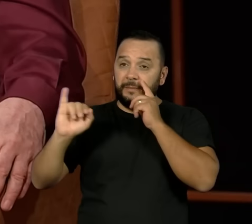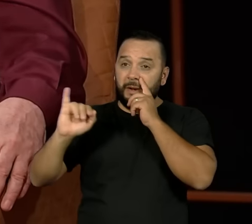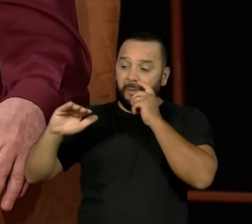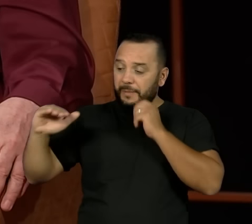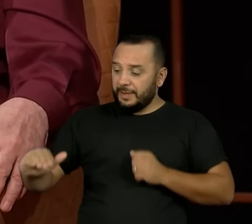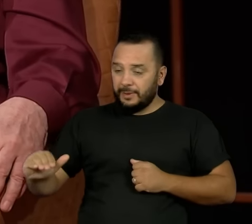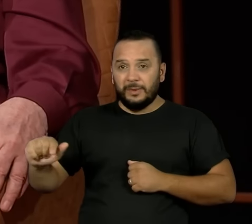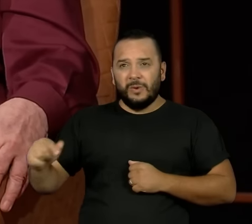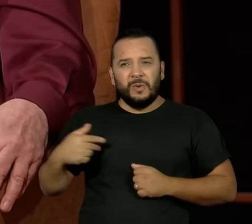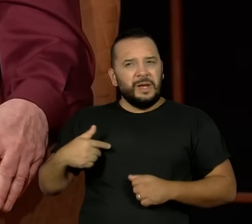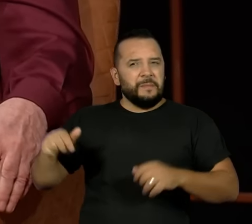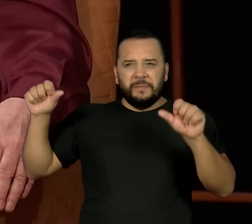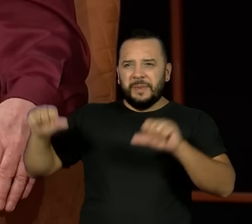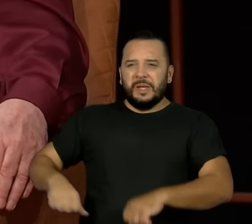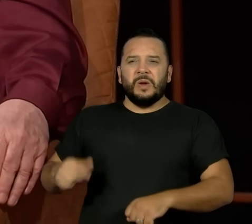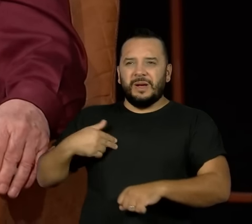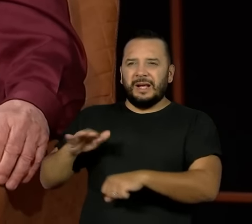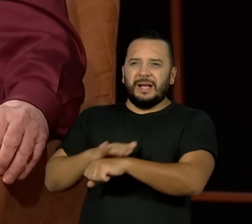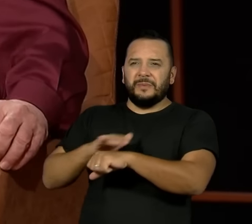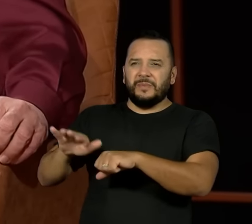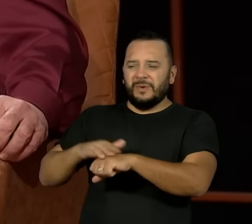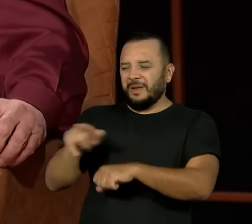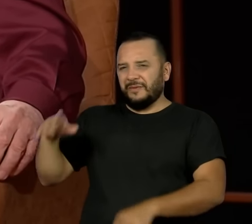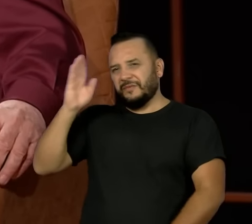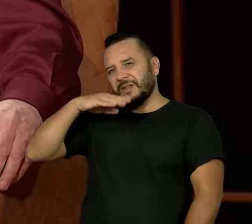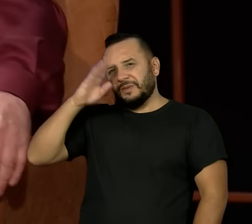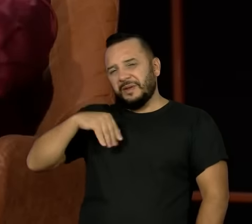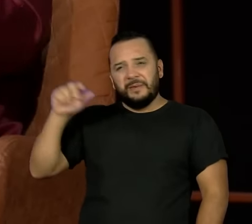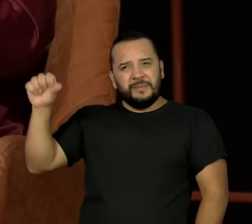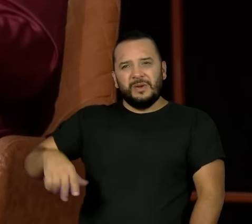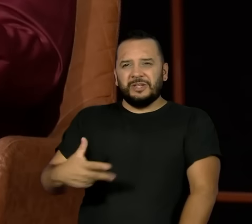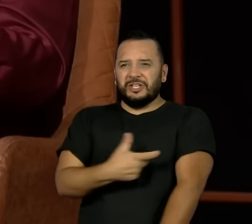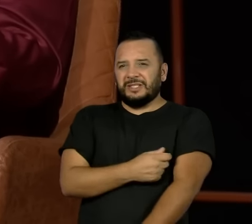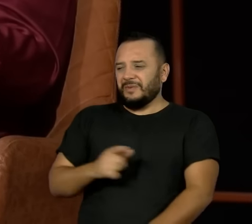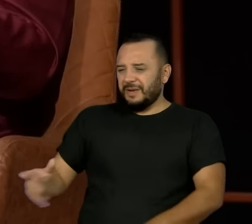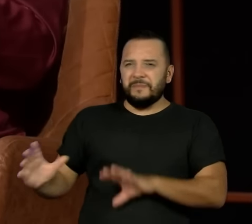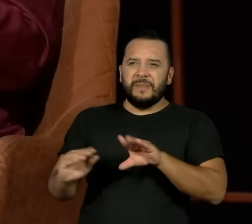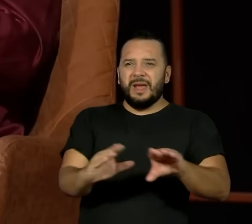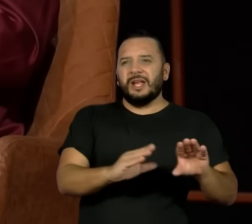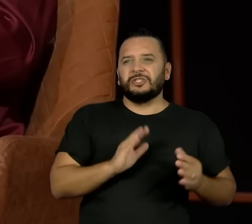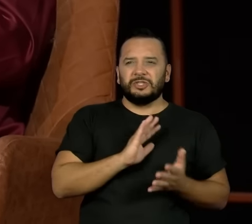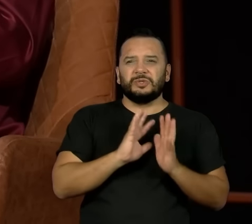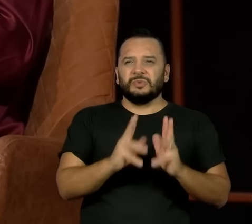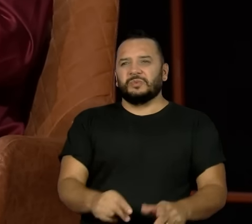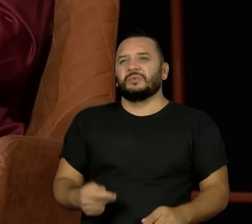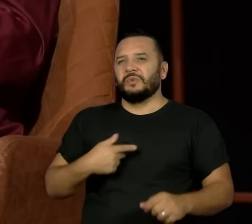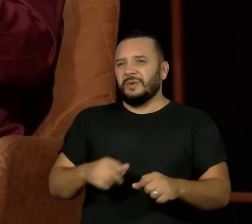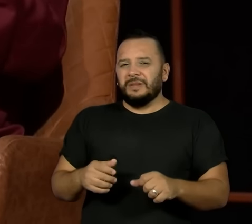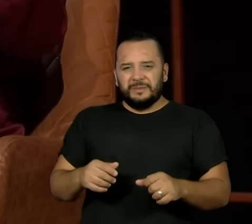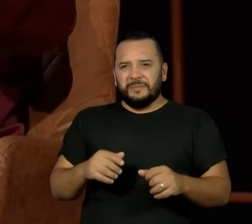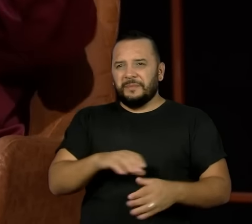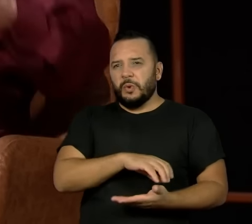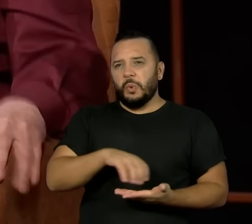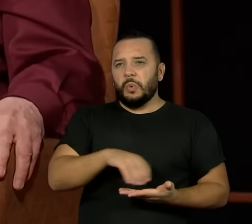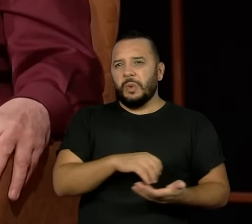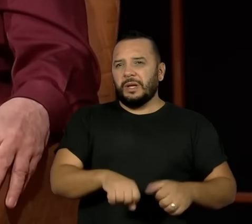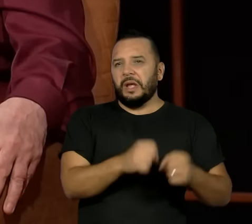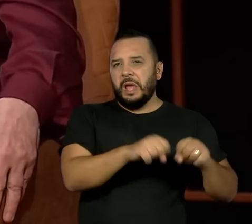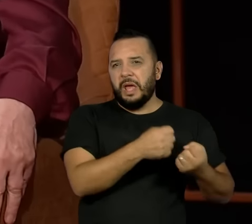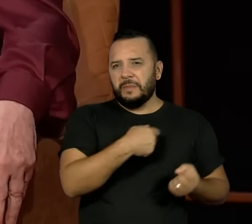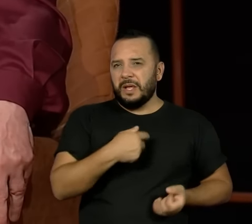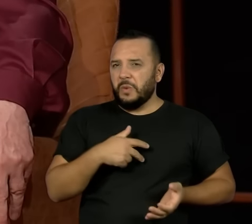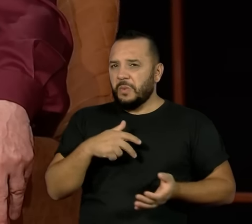pior que catapora, é pior que carniça, é pior que injeção, mexe no que é meu, quebra meu brinquedo, e eu fico de